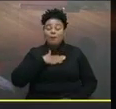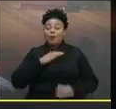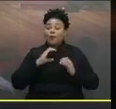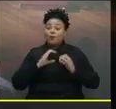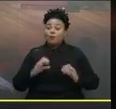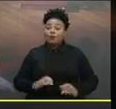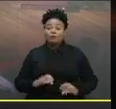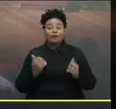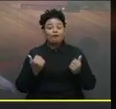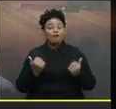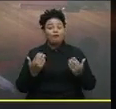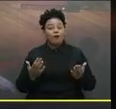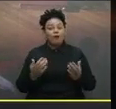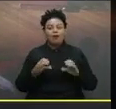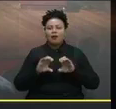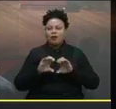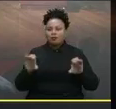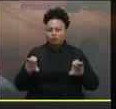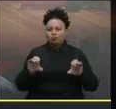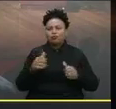meu comportamento fora do campo.